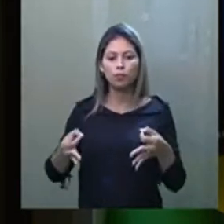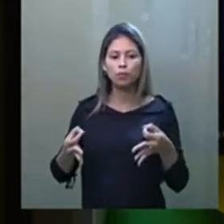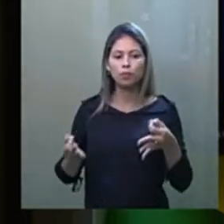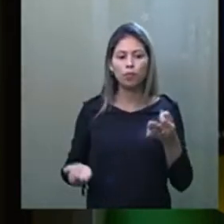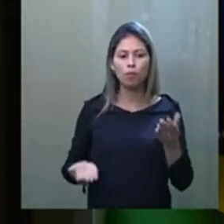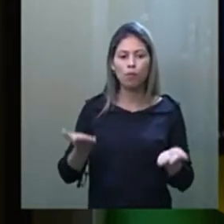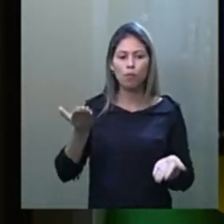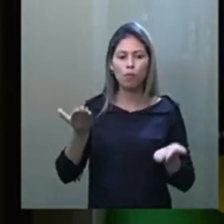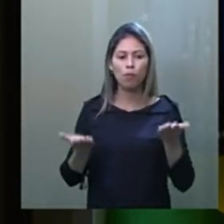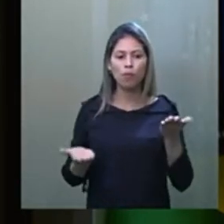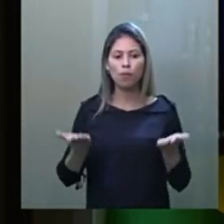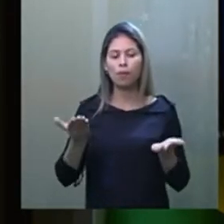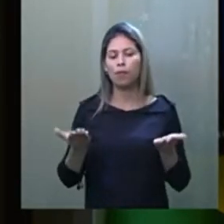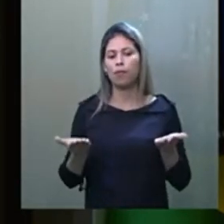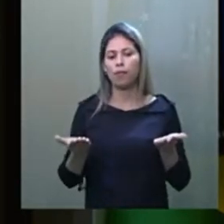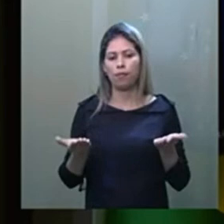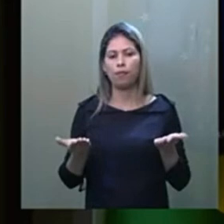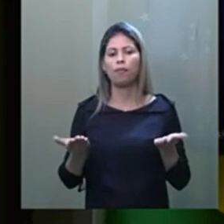equilibrado,